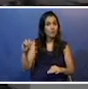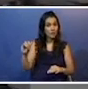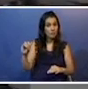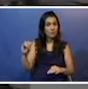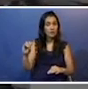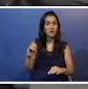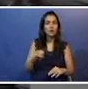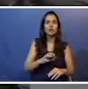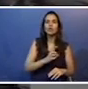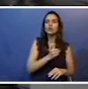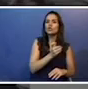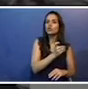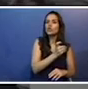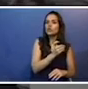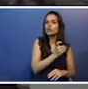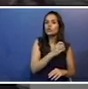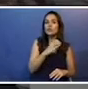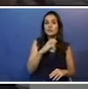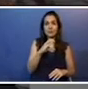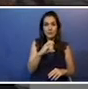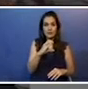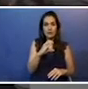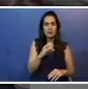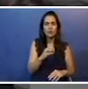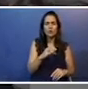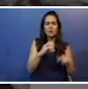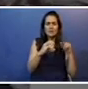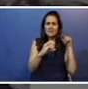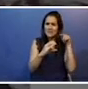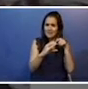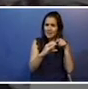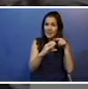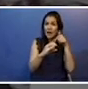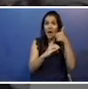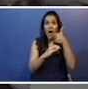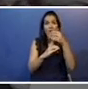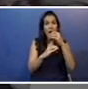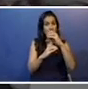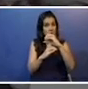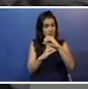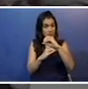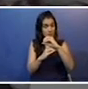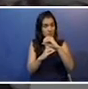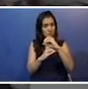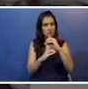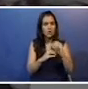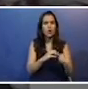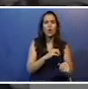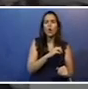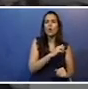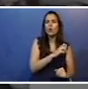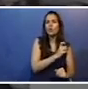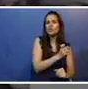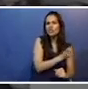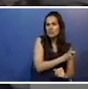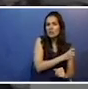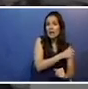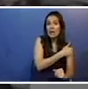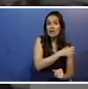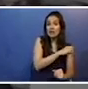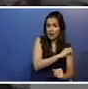X, C. O C vale 100, mas o X vale 10. Como o x tem